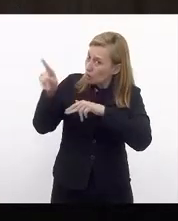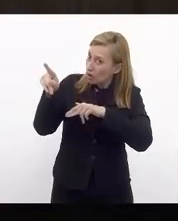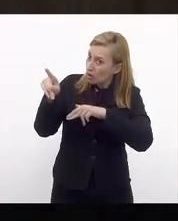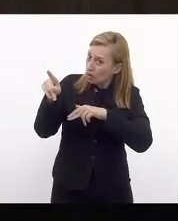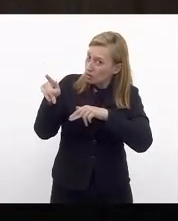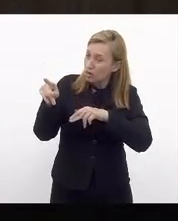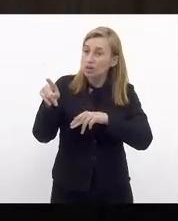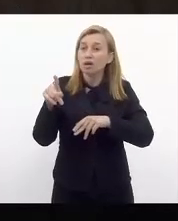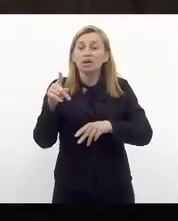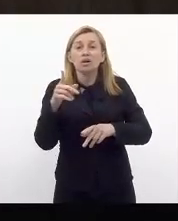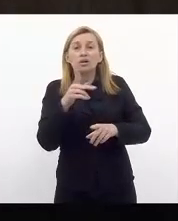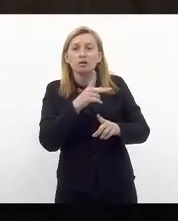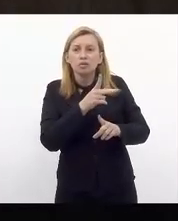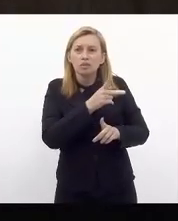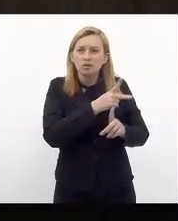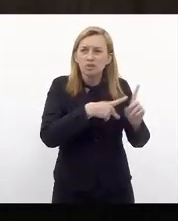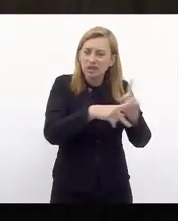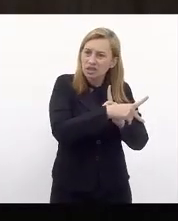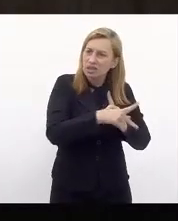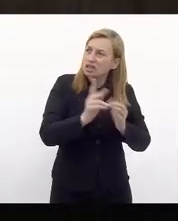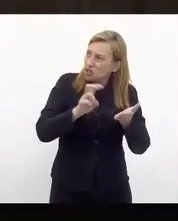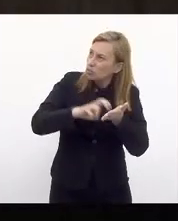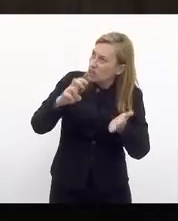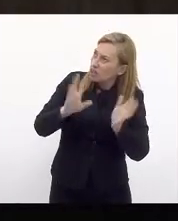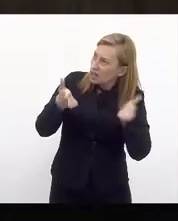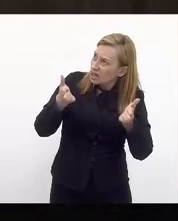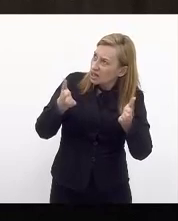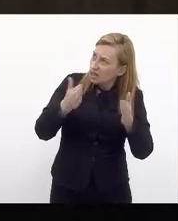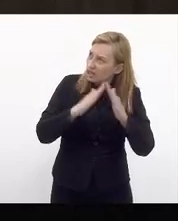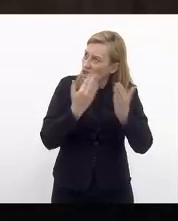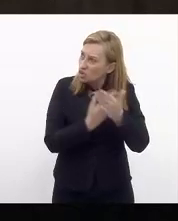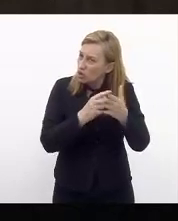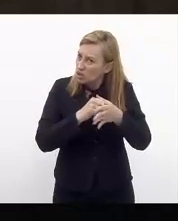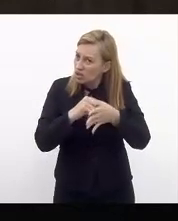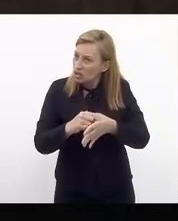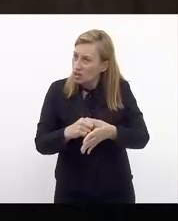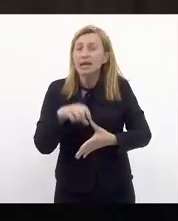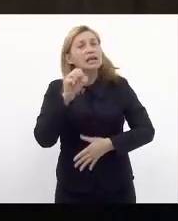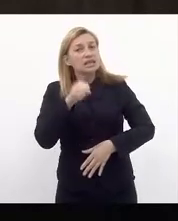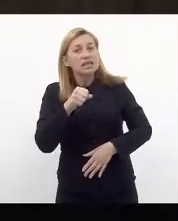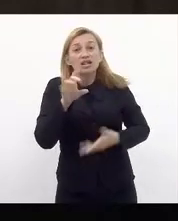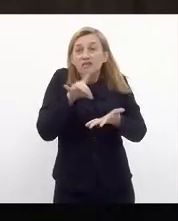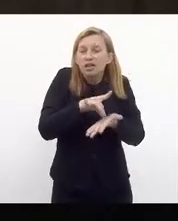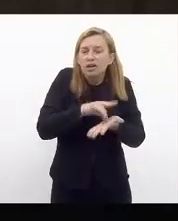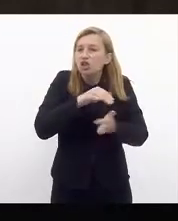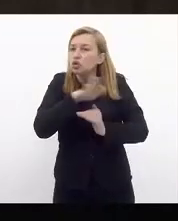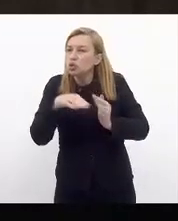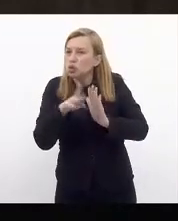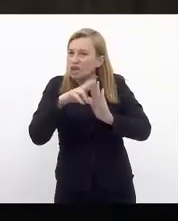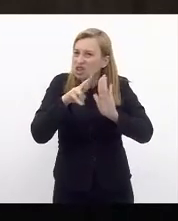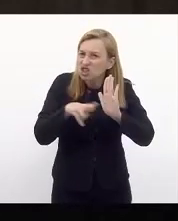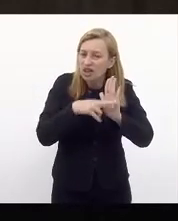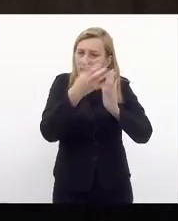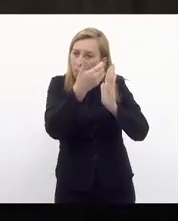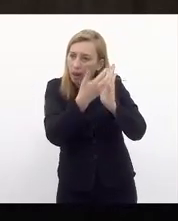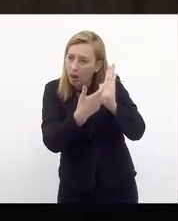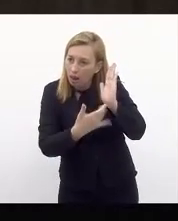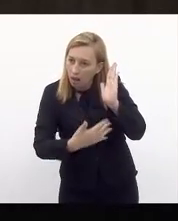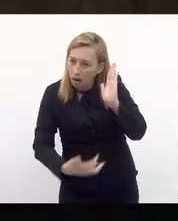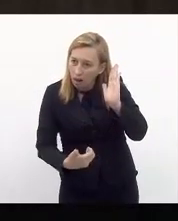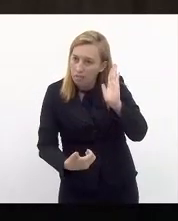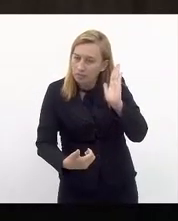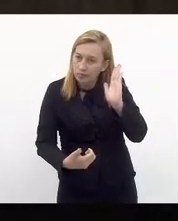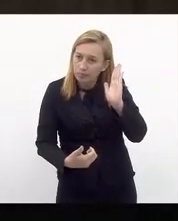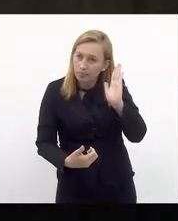pectus apresentador ele ano hoje de manhã na mesma colégio de líderes que realmente Todas aquelas regras de listadas né